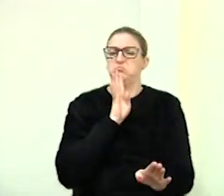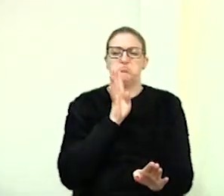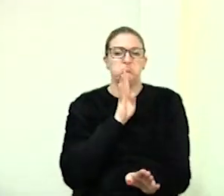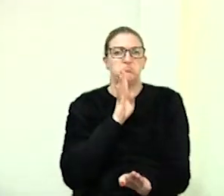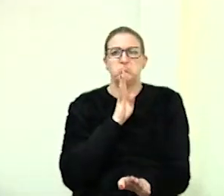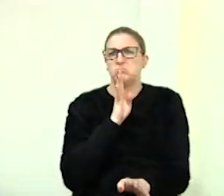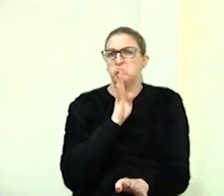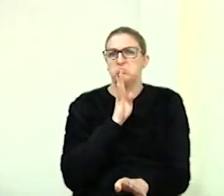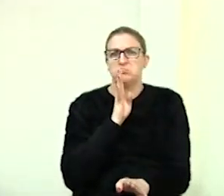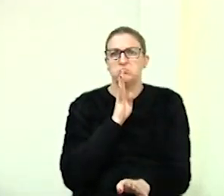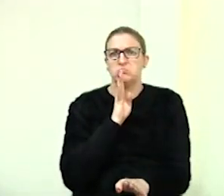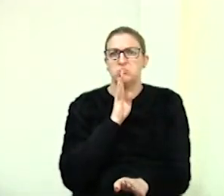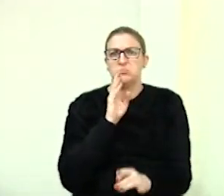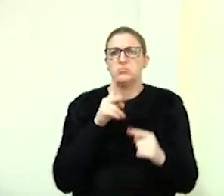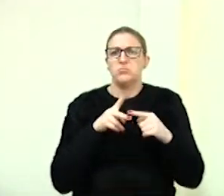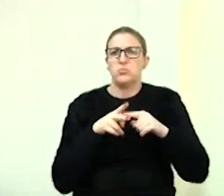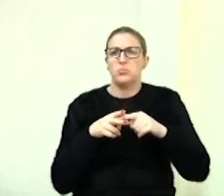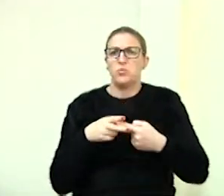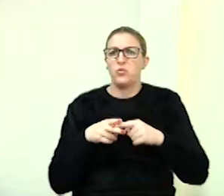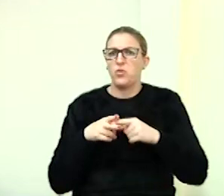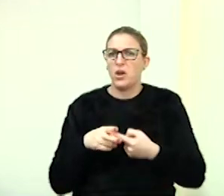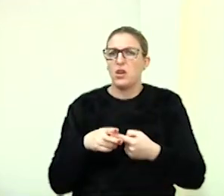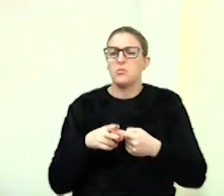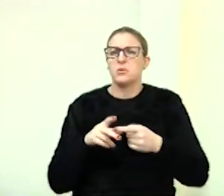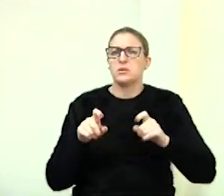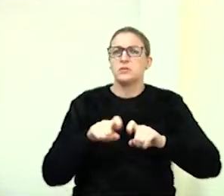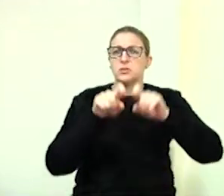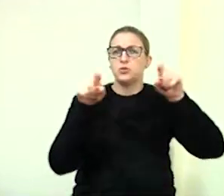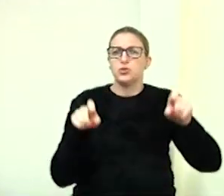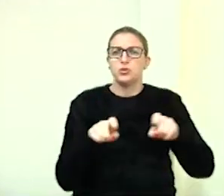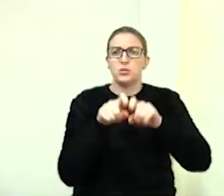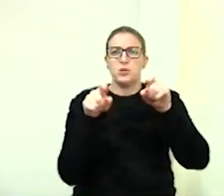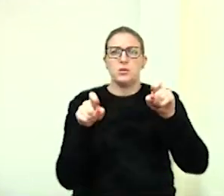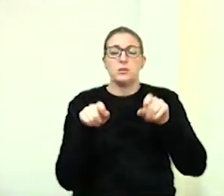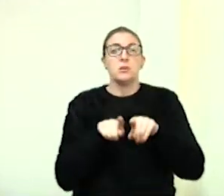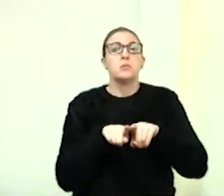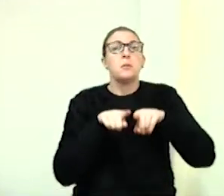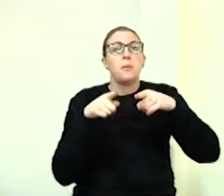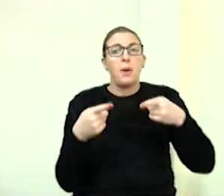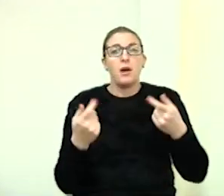digitais, mas nós temos que avançar.